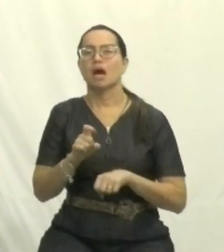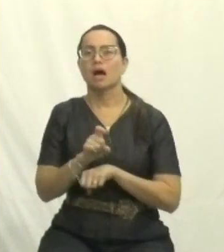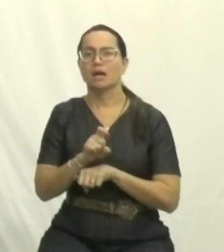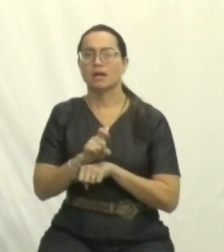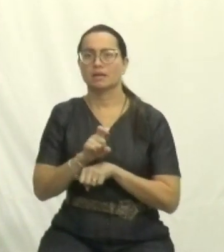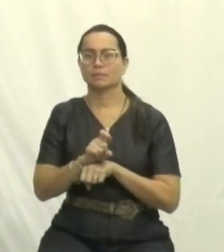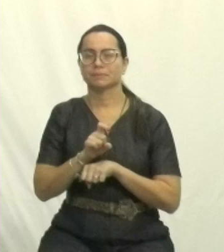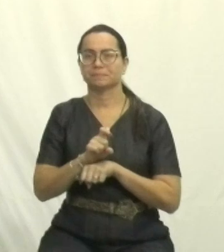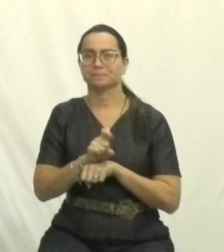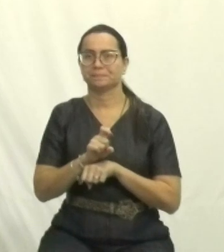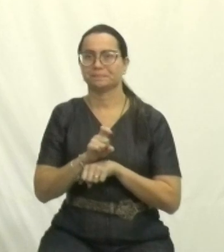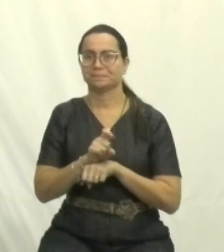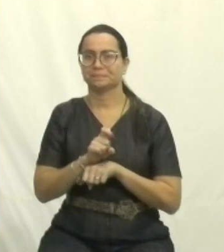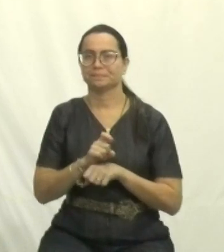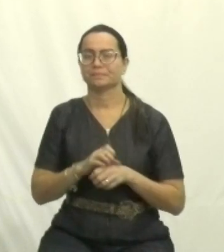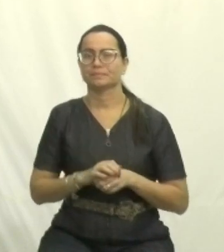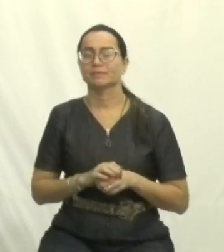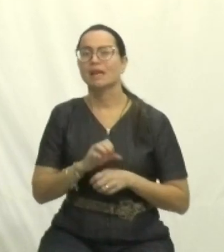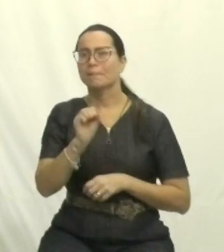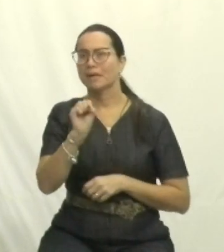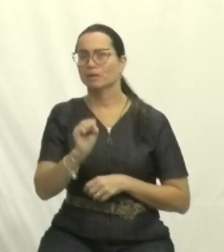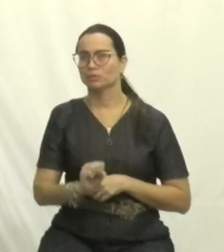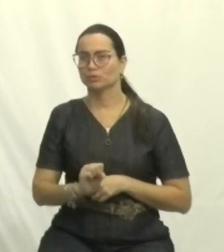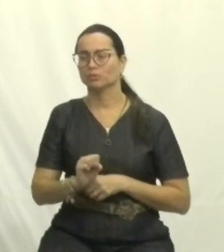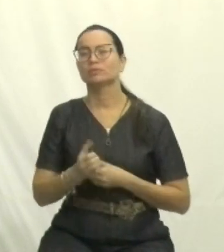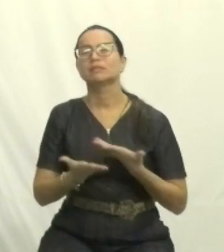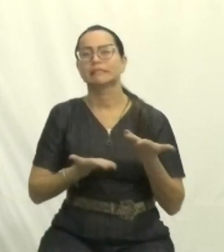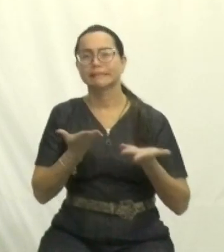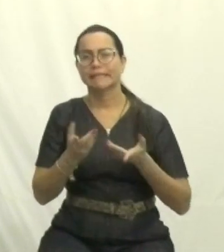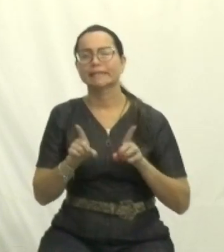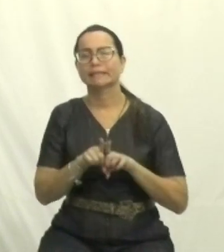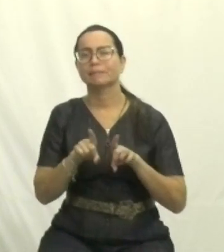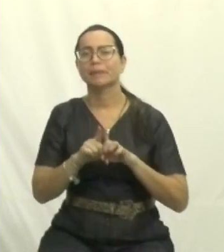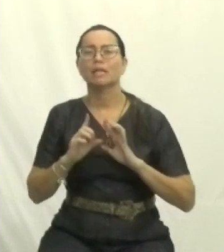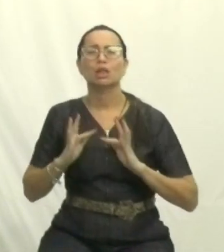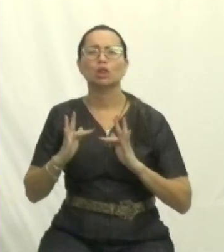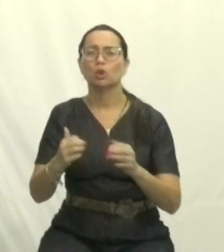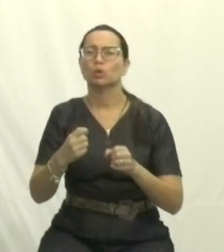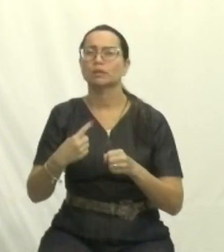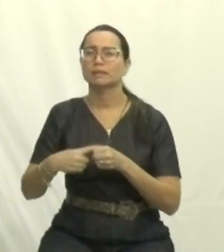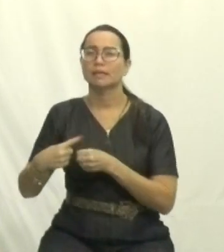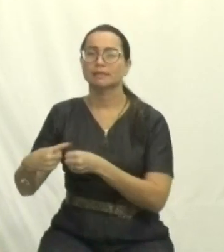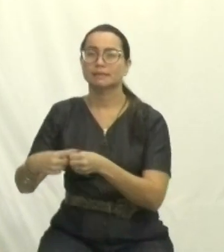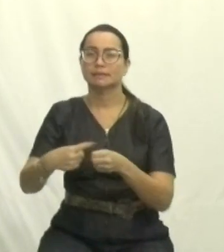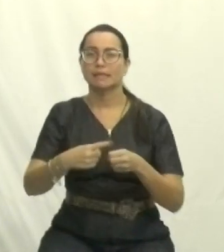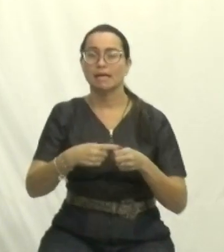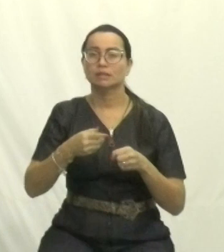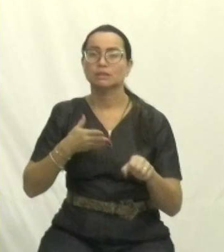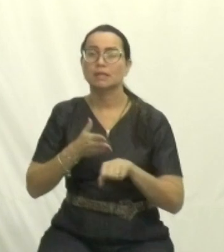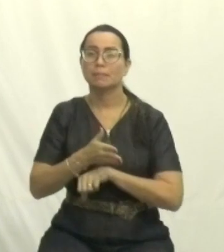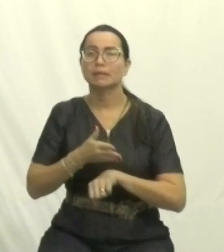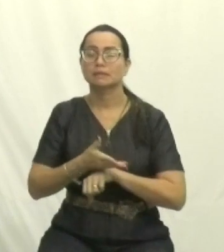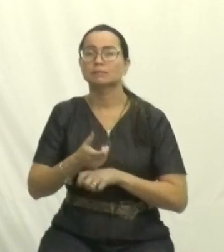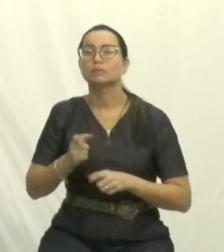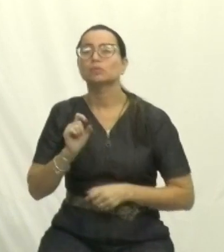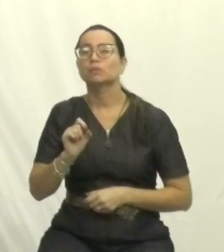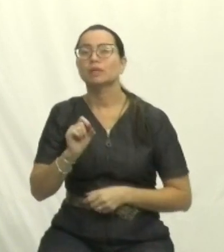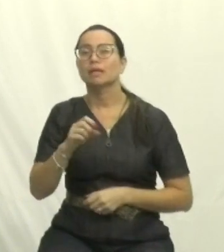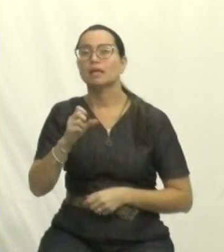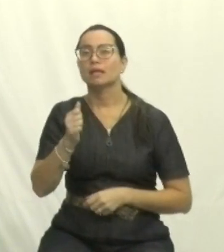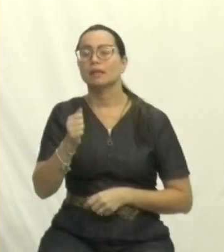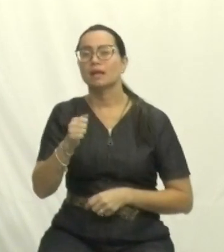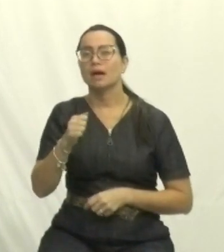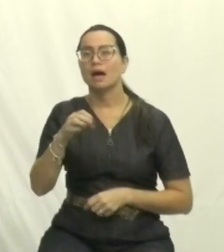nossa companhia mais ao sul, e ela atende todos os municípios da AMESC. Então, a gente tem quartel em Araranguá, Sombrio, Turvo e Passo de